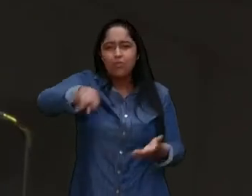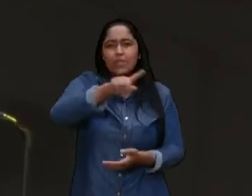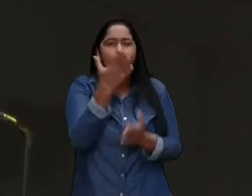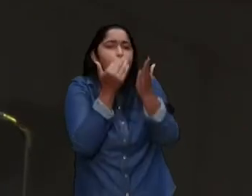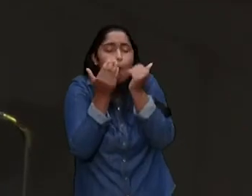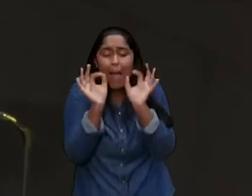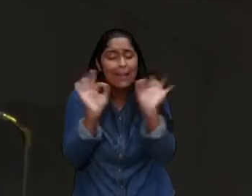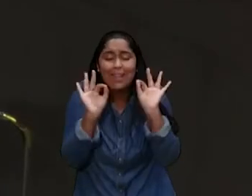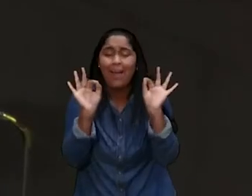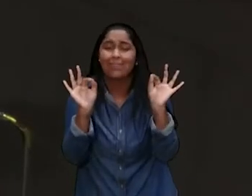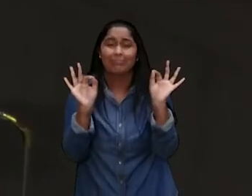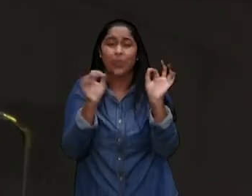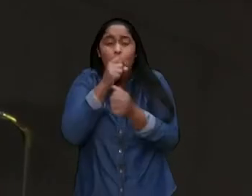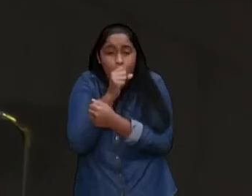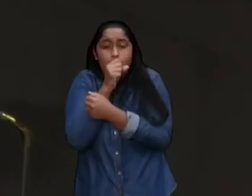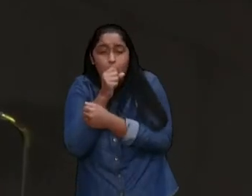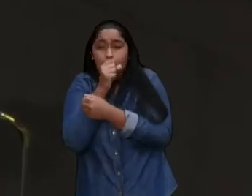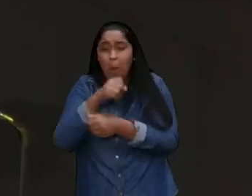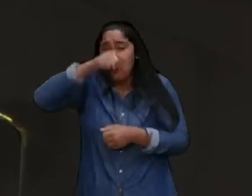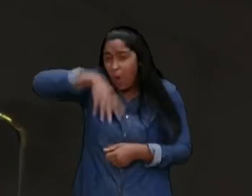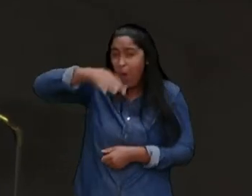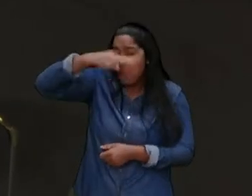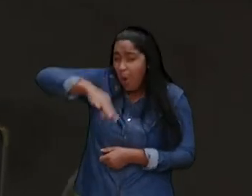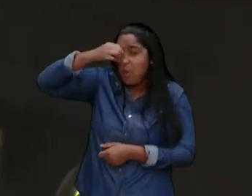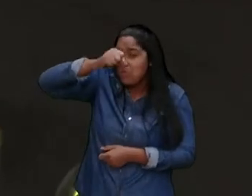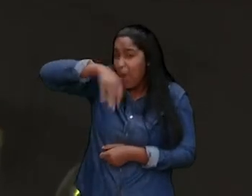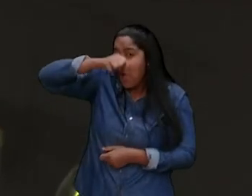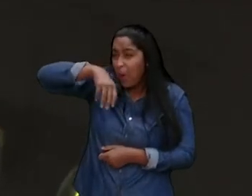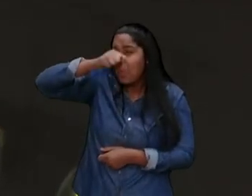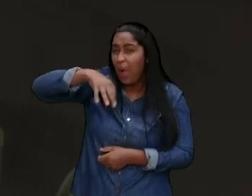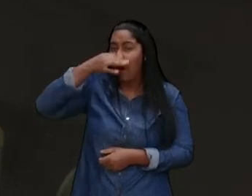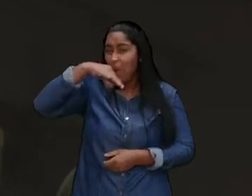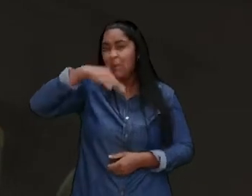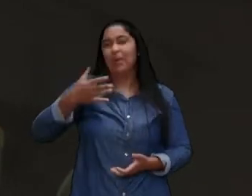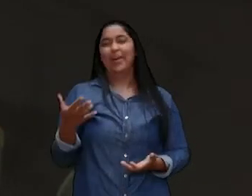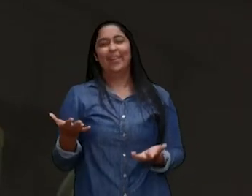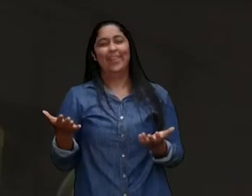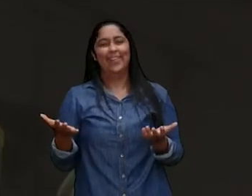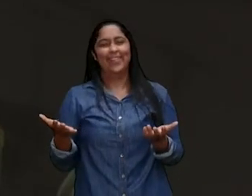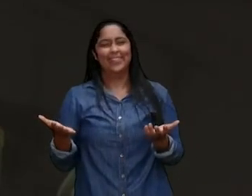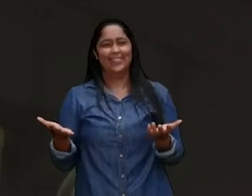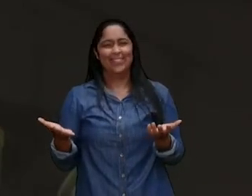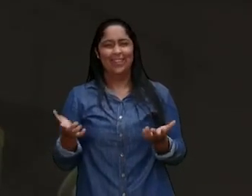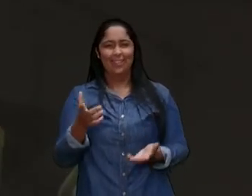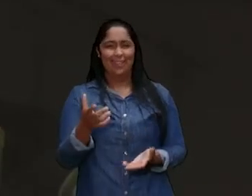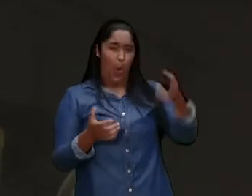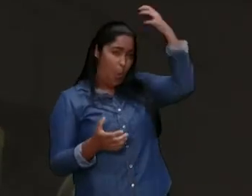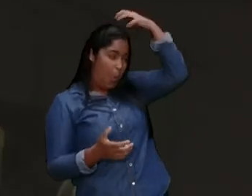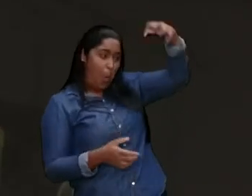mesa não vai ficar resfriado o diabo diabo difícil não diabo diabo